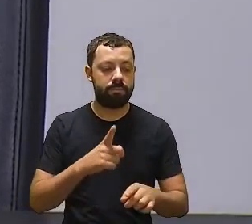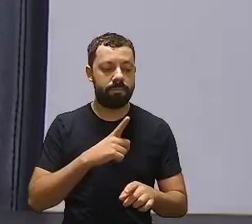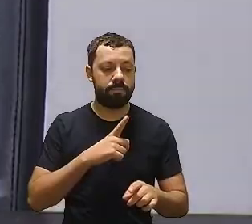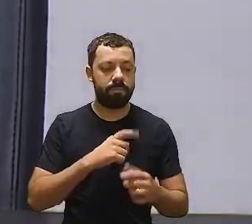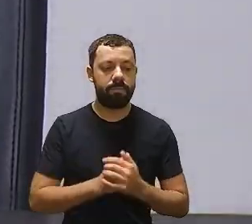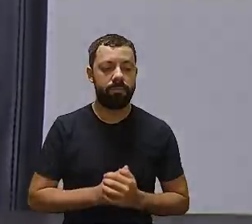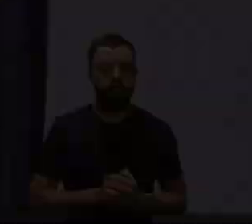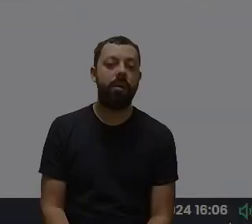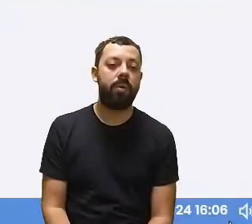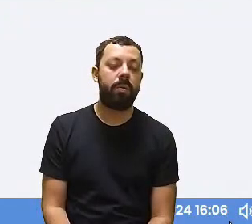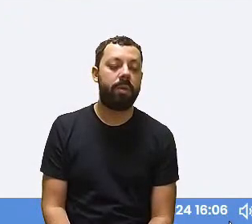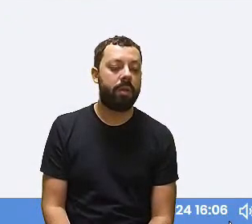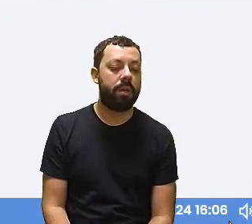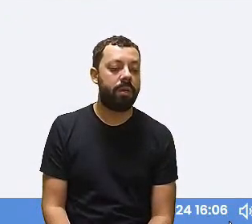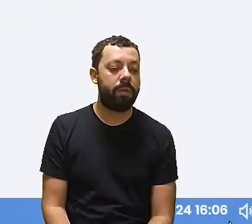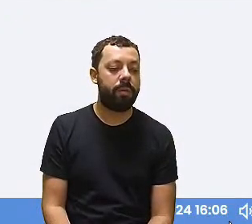Castelo.